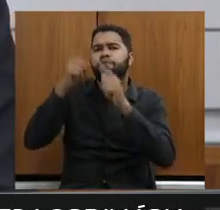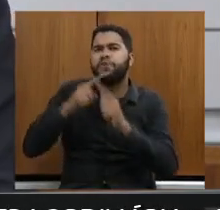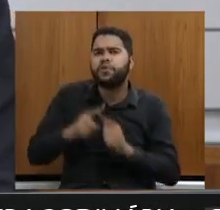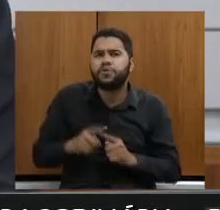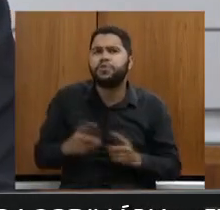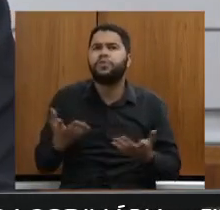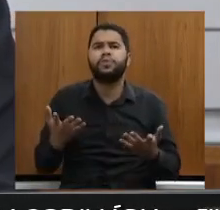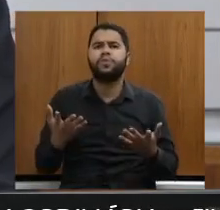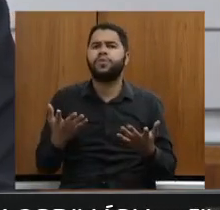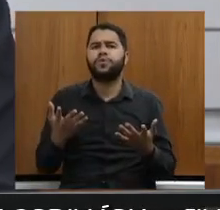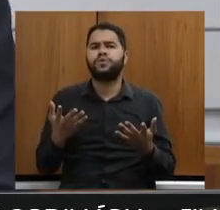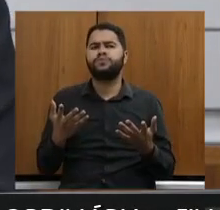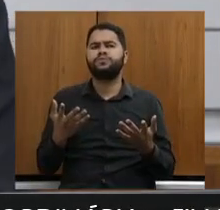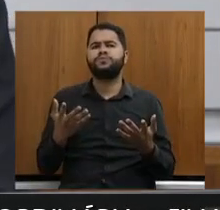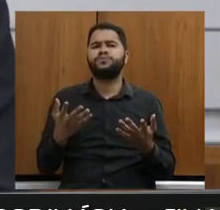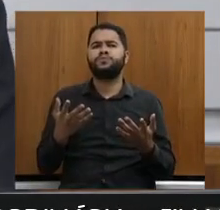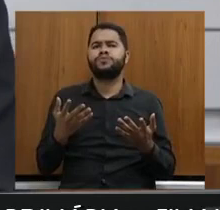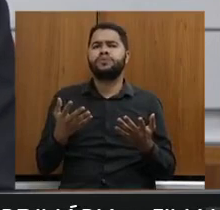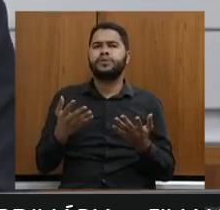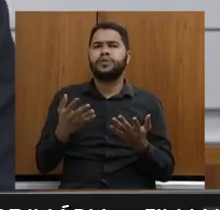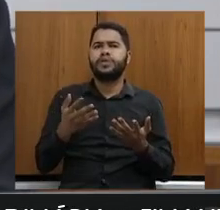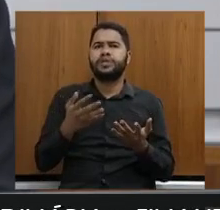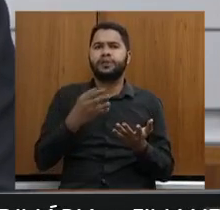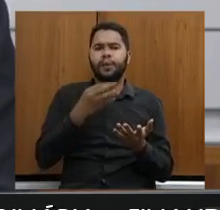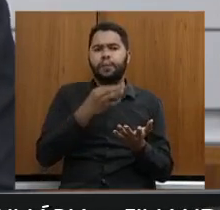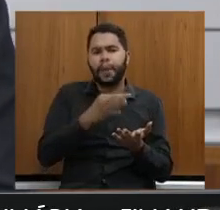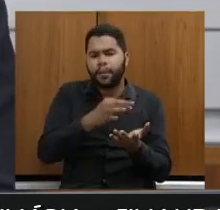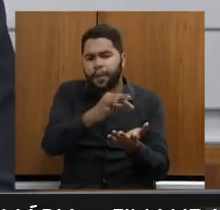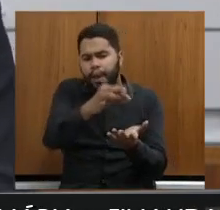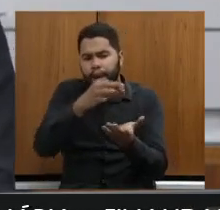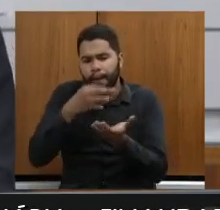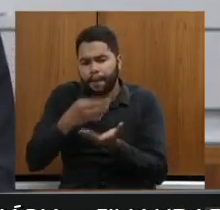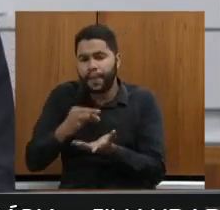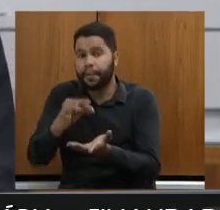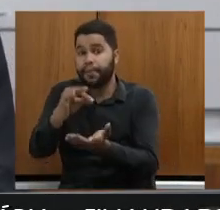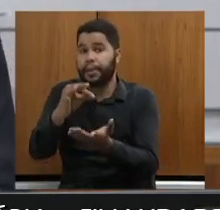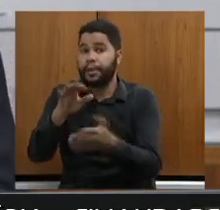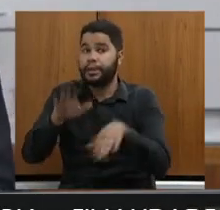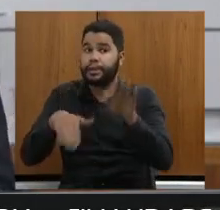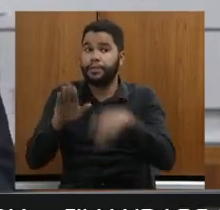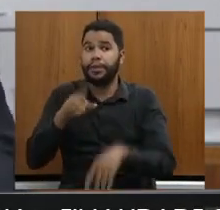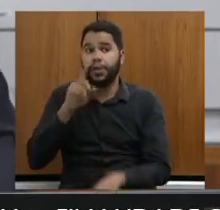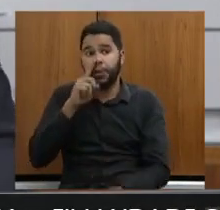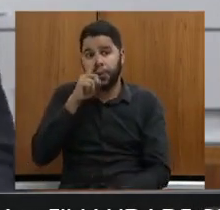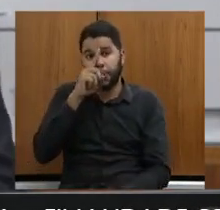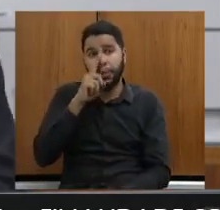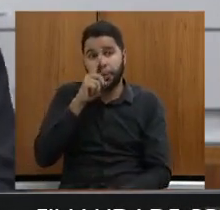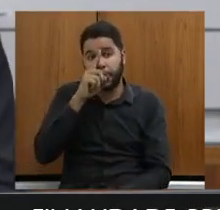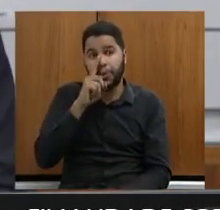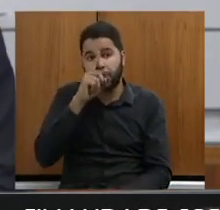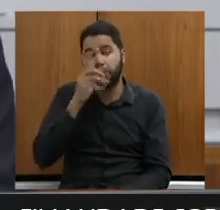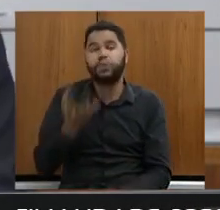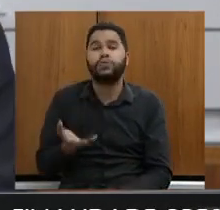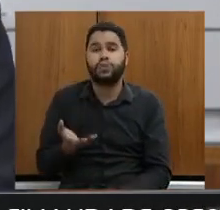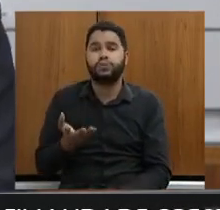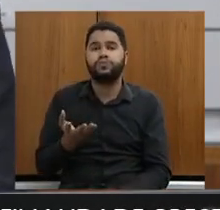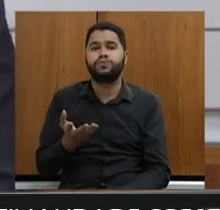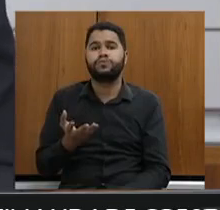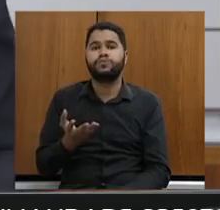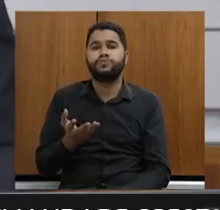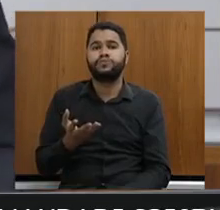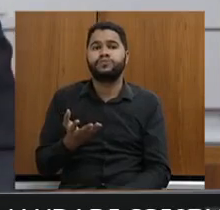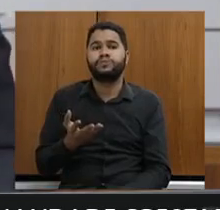né de Cultura ali dentro daquele produto que possa colocar em risco a saúde do Consumidor